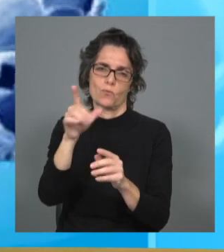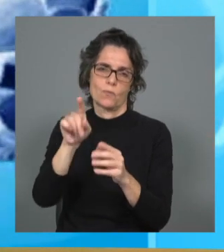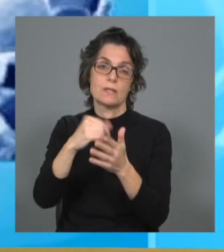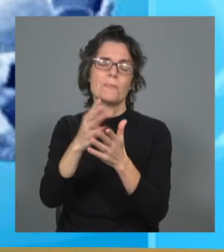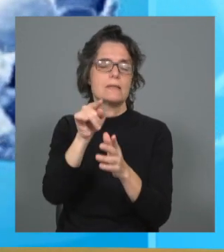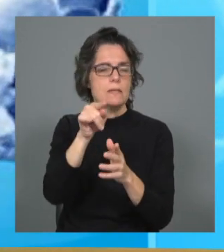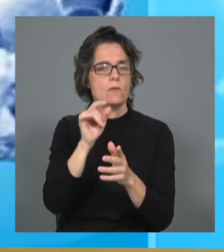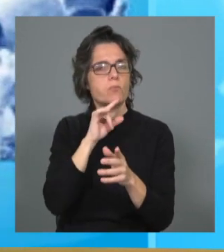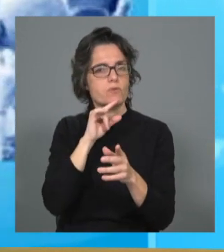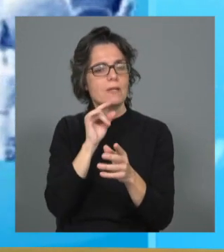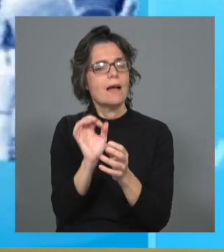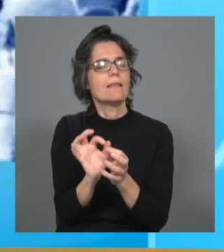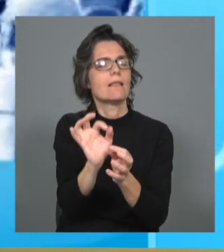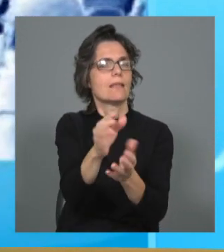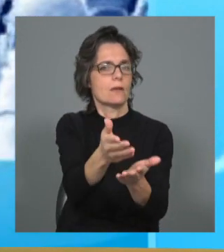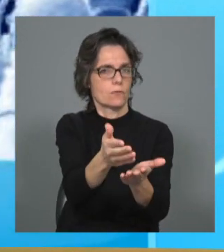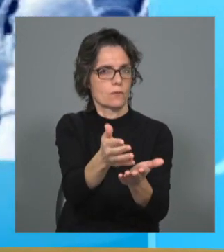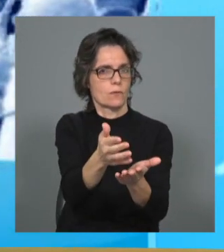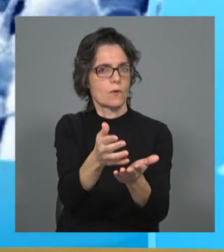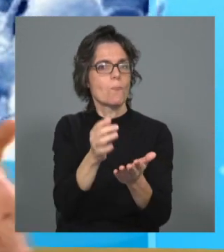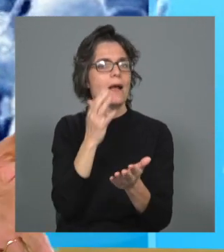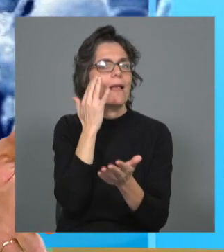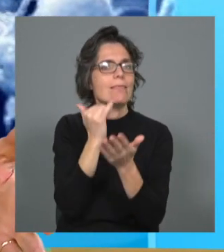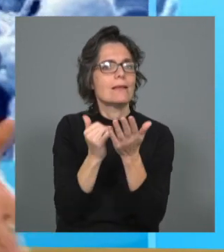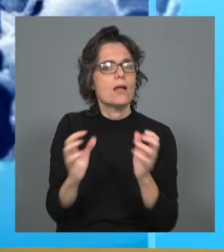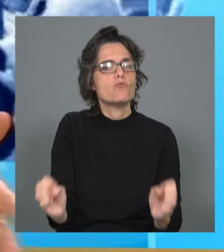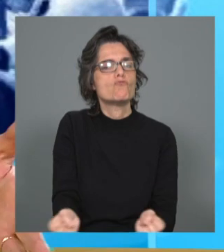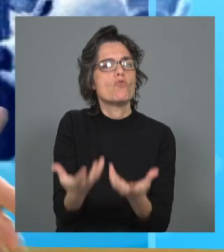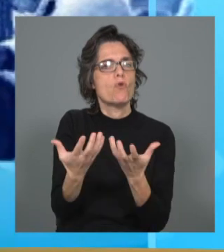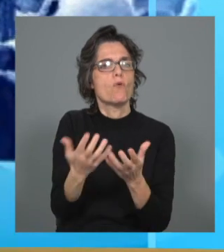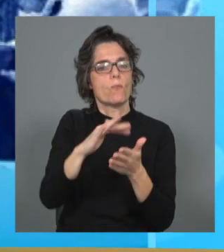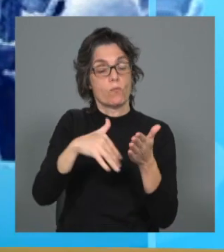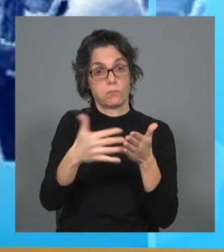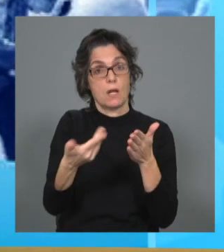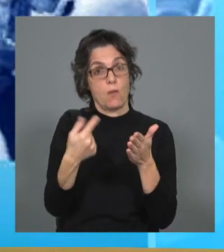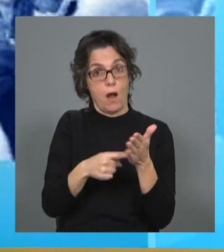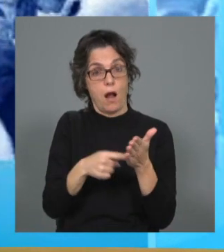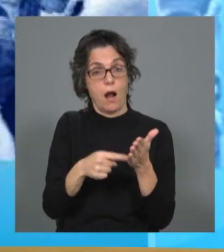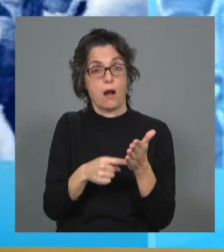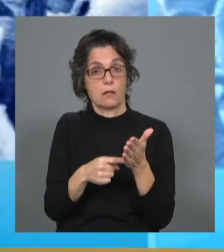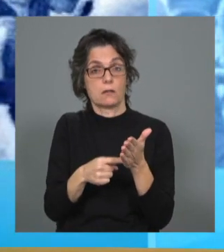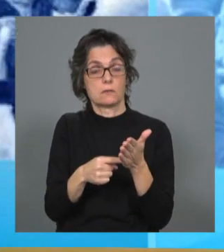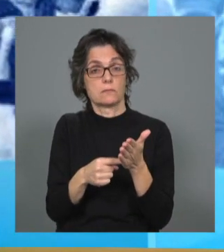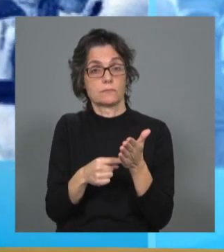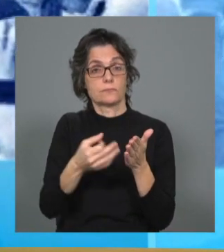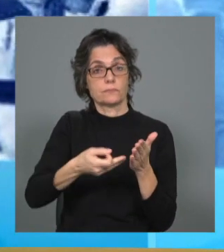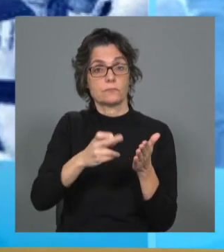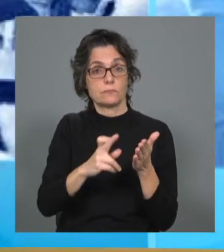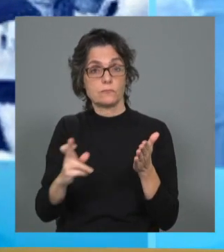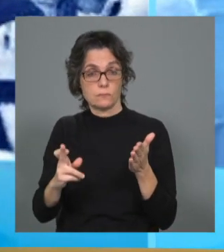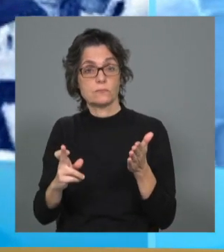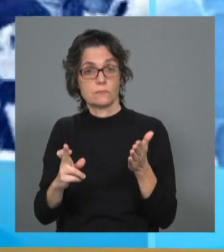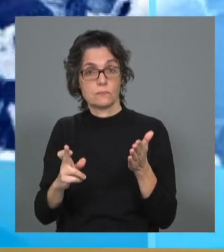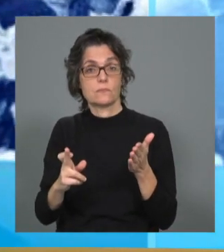especial porque para a recuperação pós-pandémica há de facto um plano sobre a mesa, o chamado Plano de Recuperação e